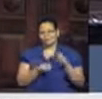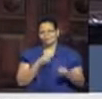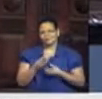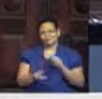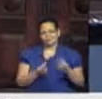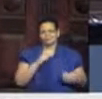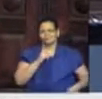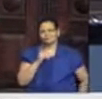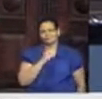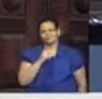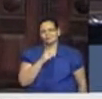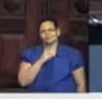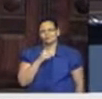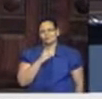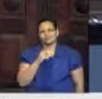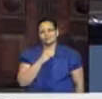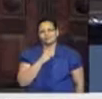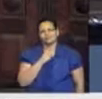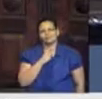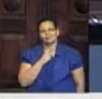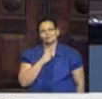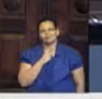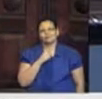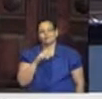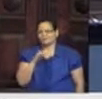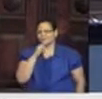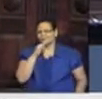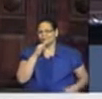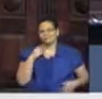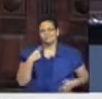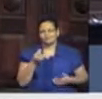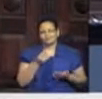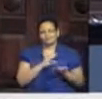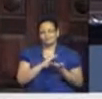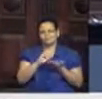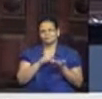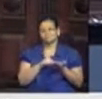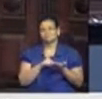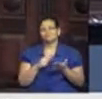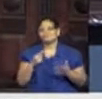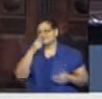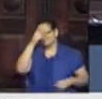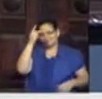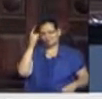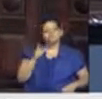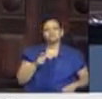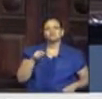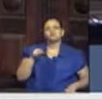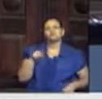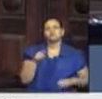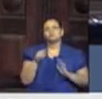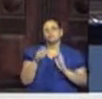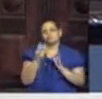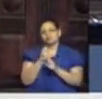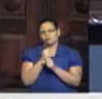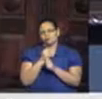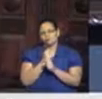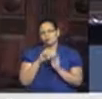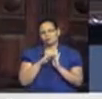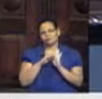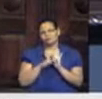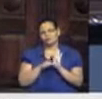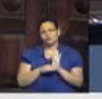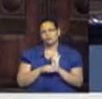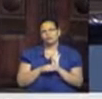existem, com renúncia de receita, alguém calcular uma